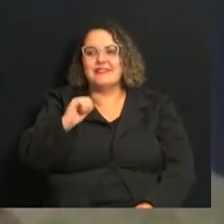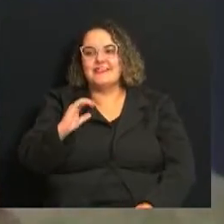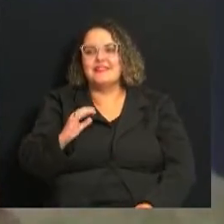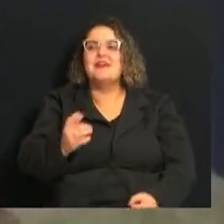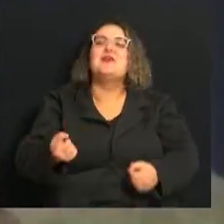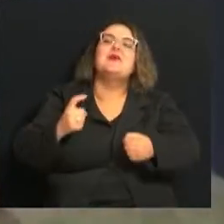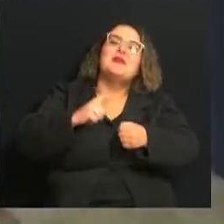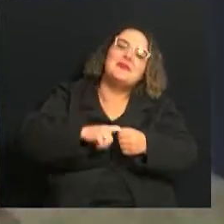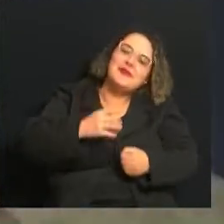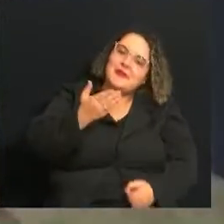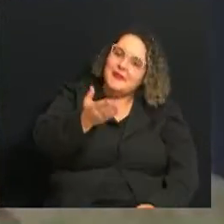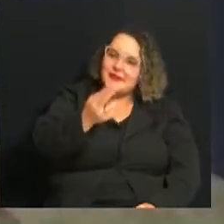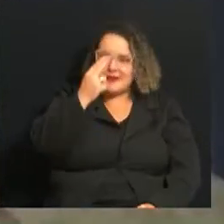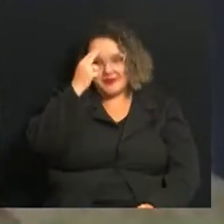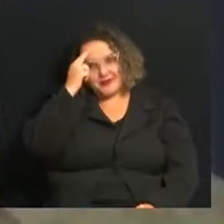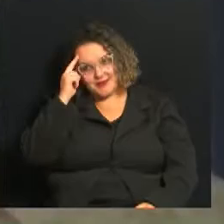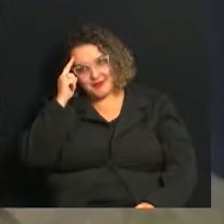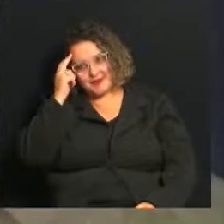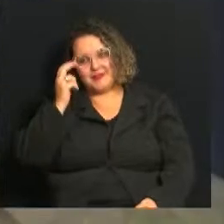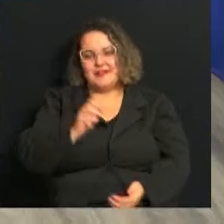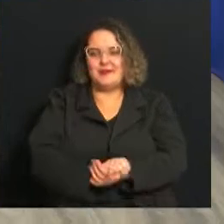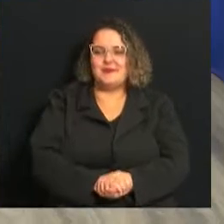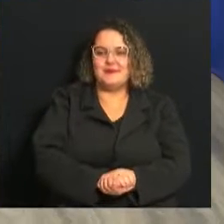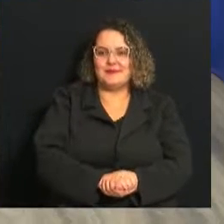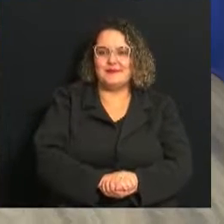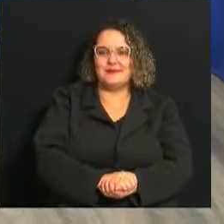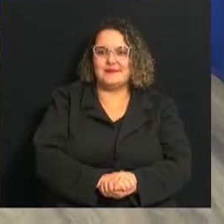com você, Gabriel Castro.